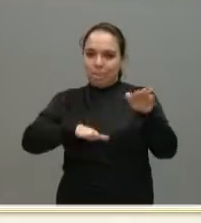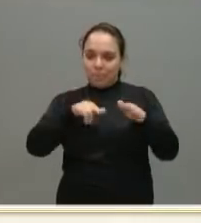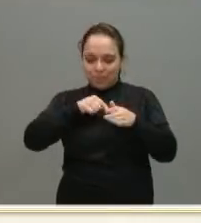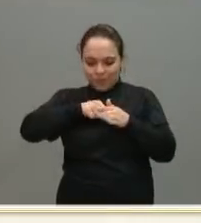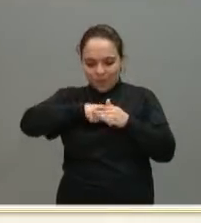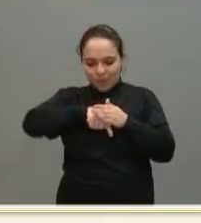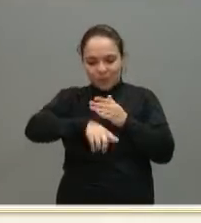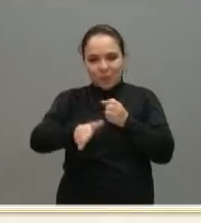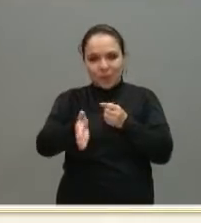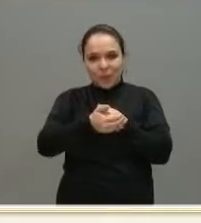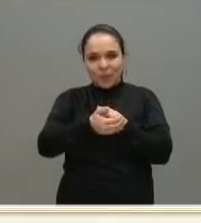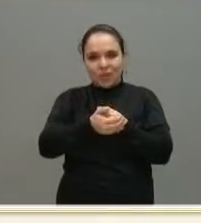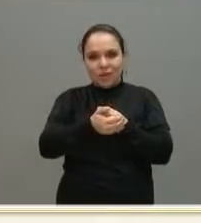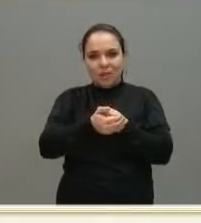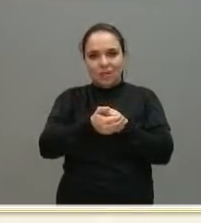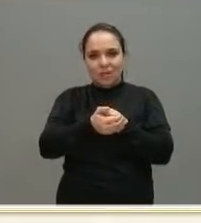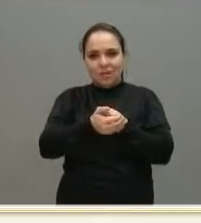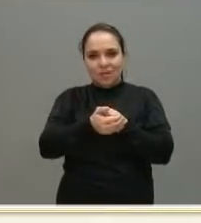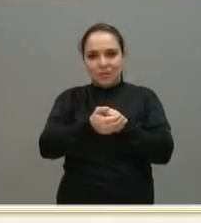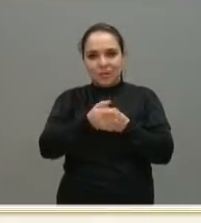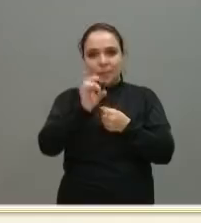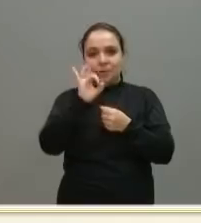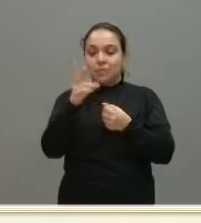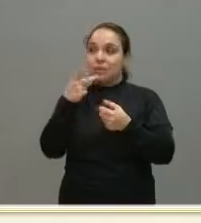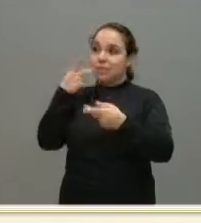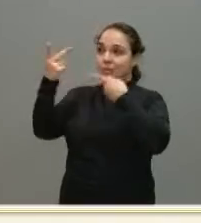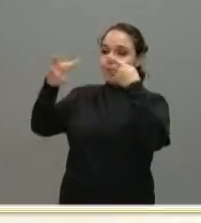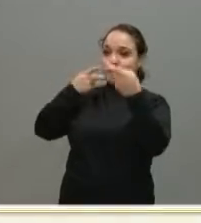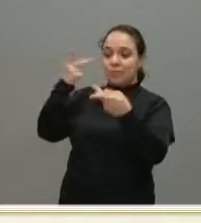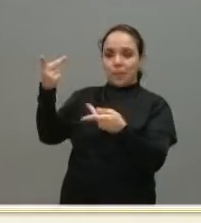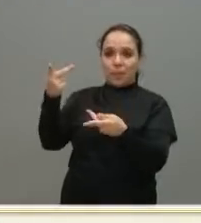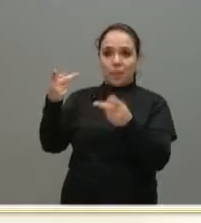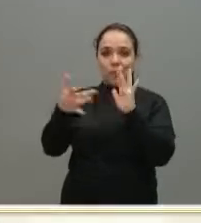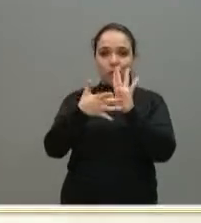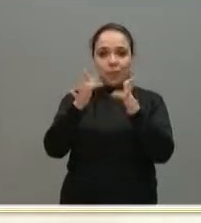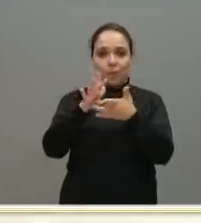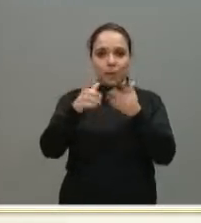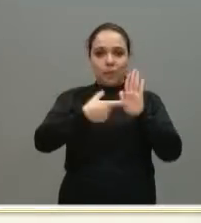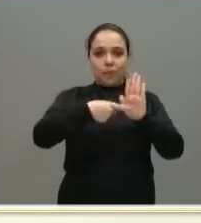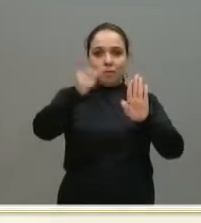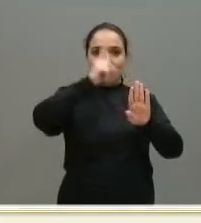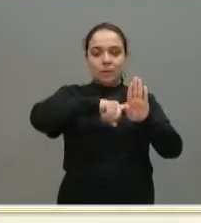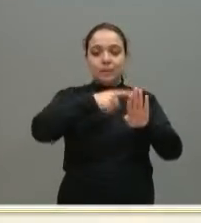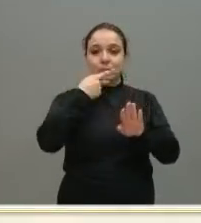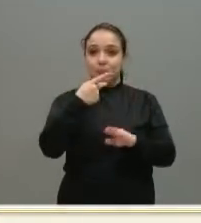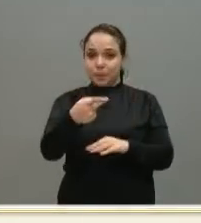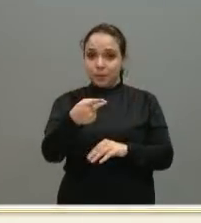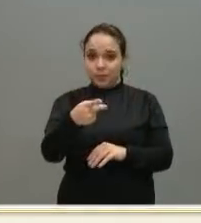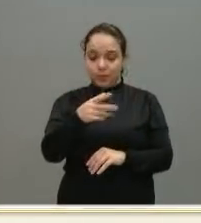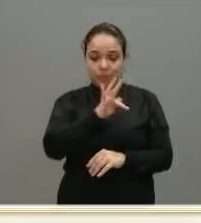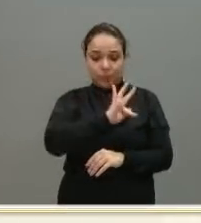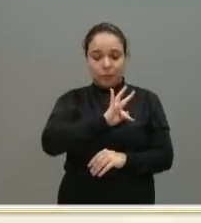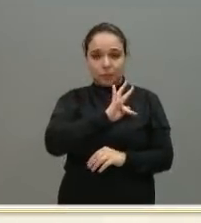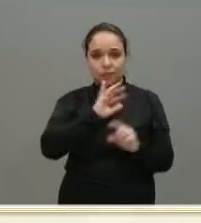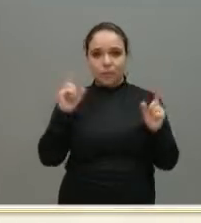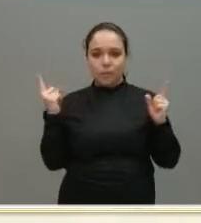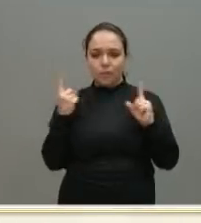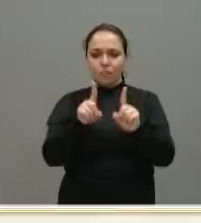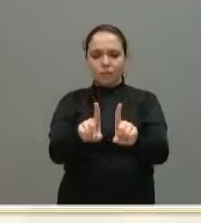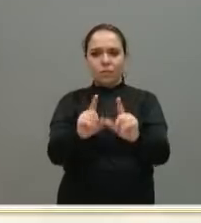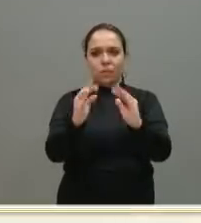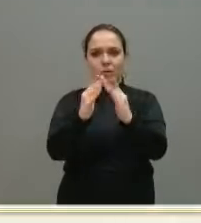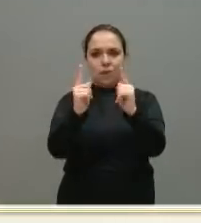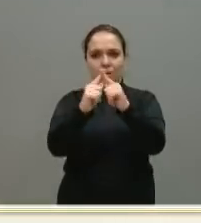fundo, e aqui não é uma questão só de falar, Jesus conta uma parábola e diz que dois foram ao